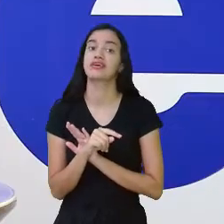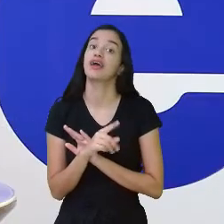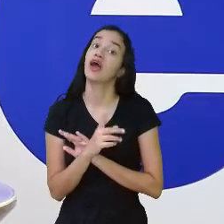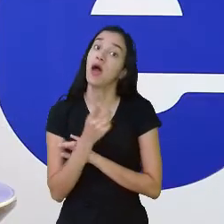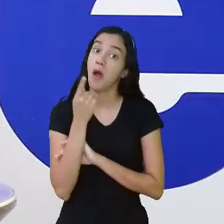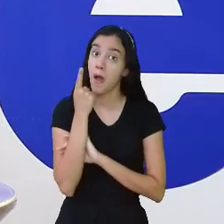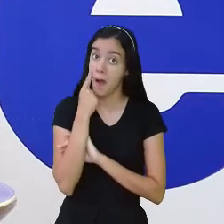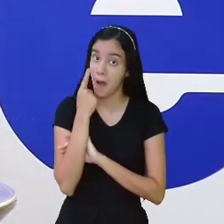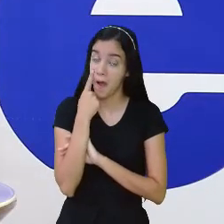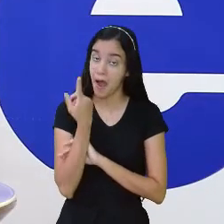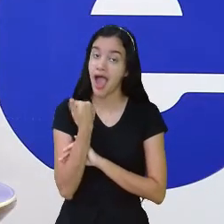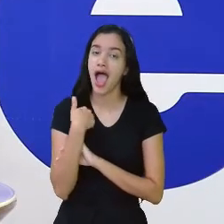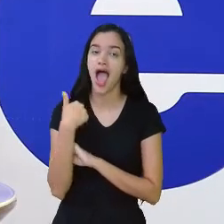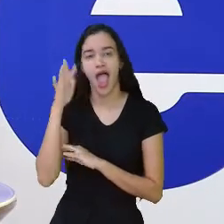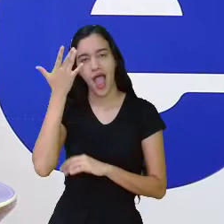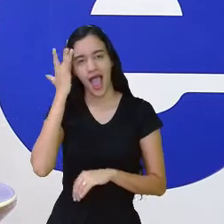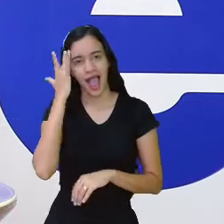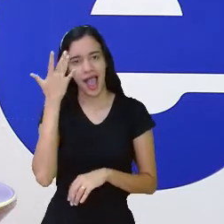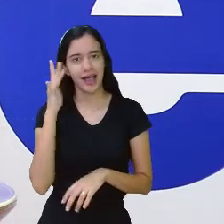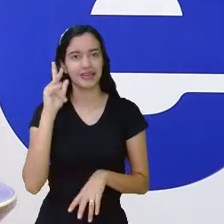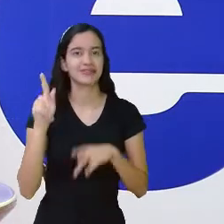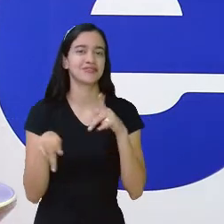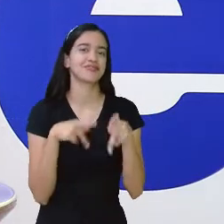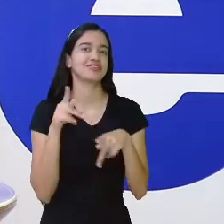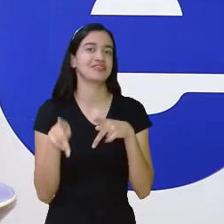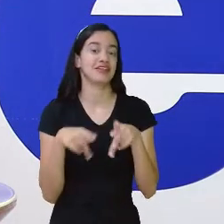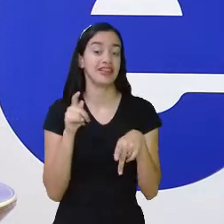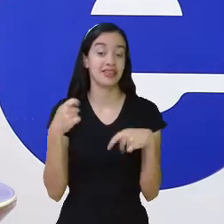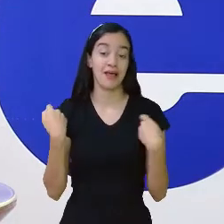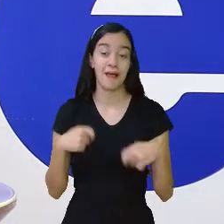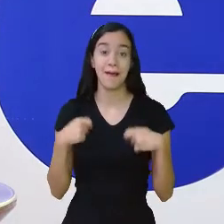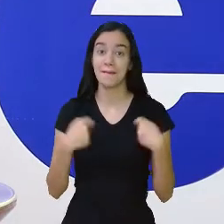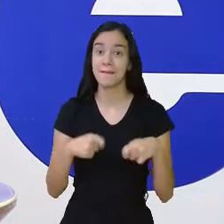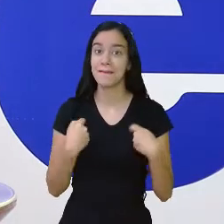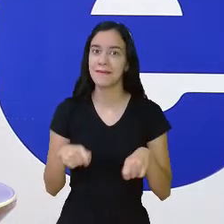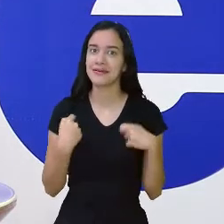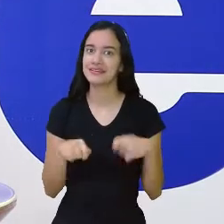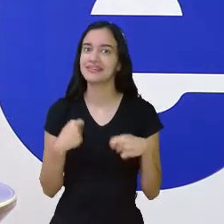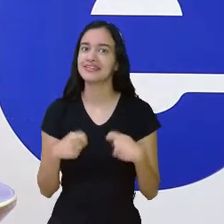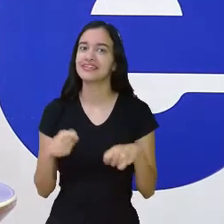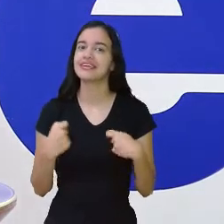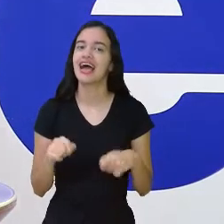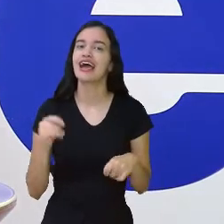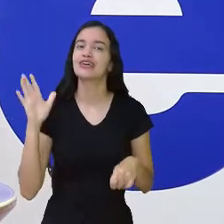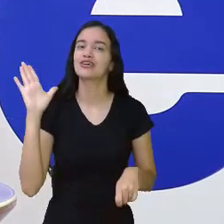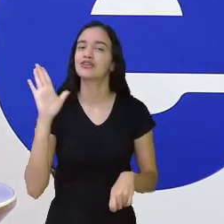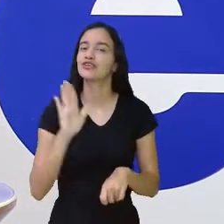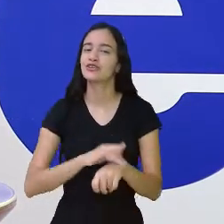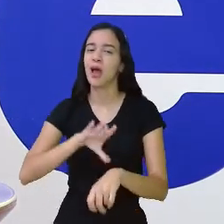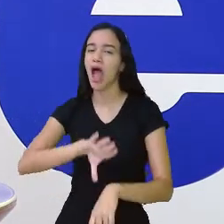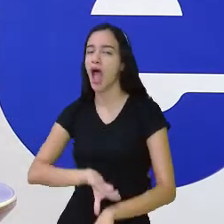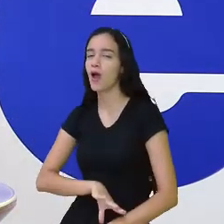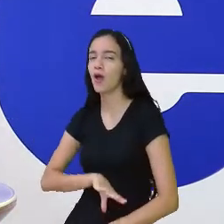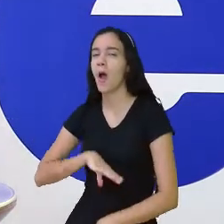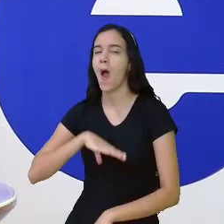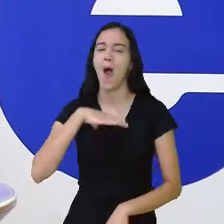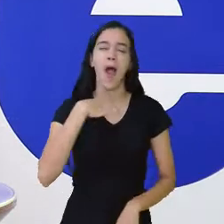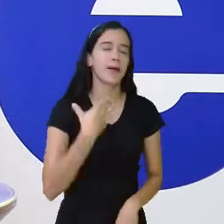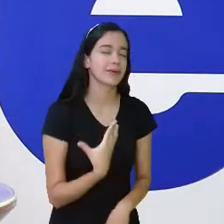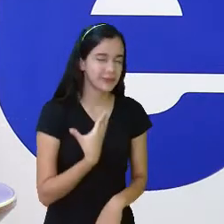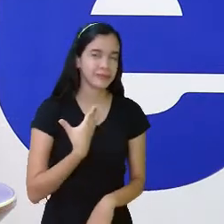Viu, Mauricéia? Eu acho que o povo tá precisando dele para chamar essa